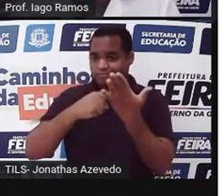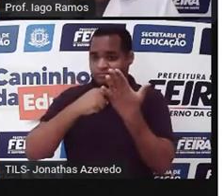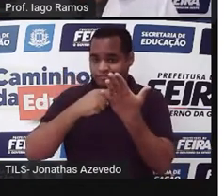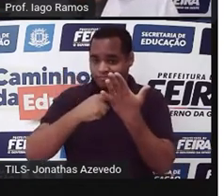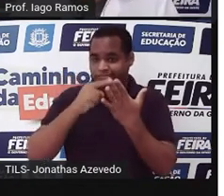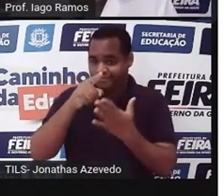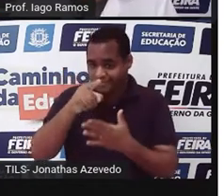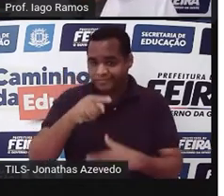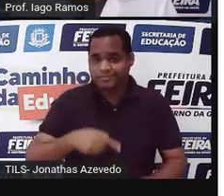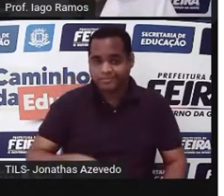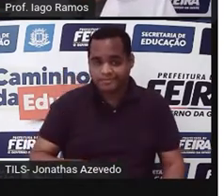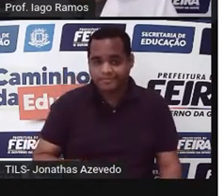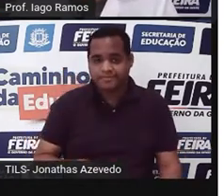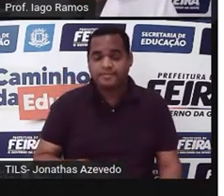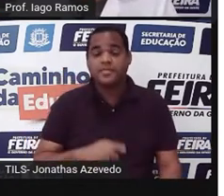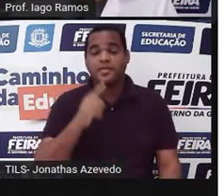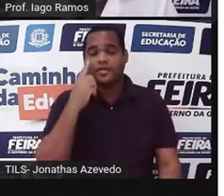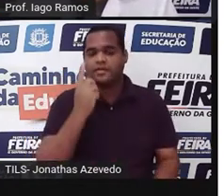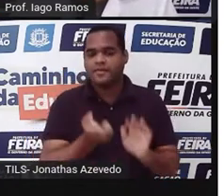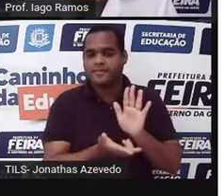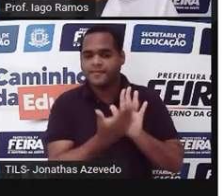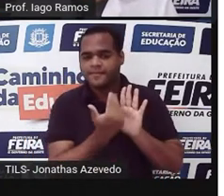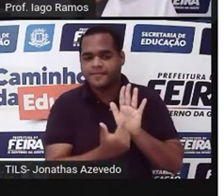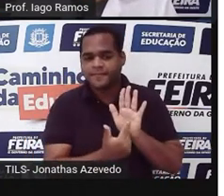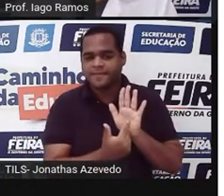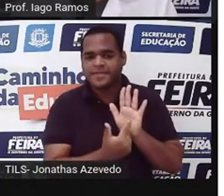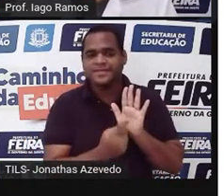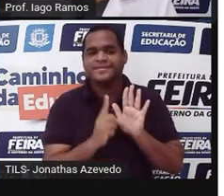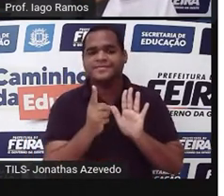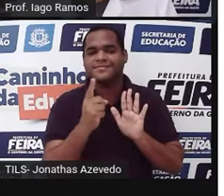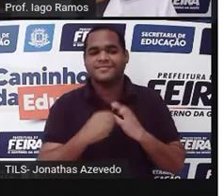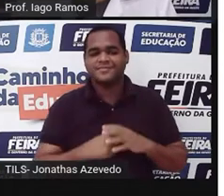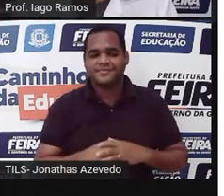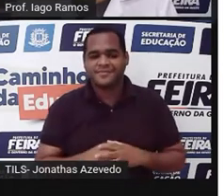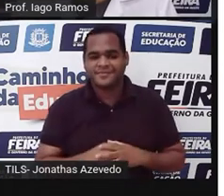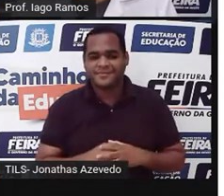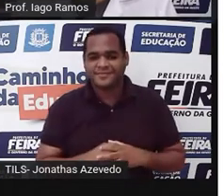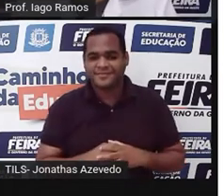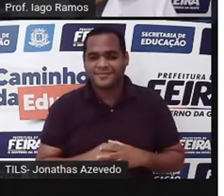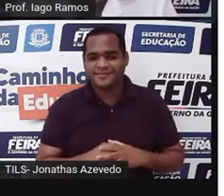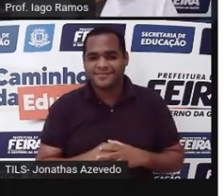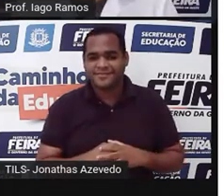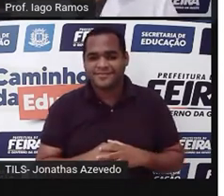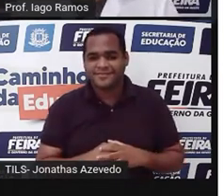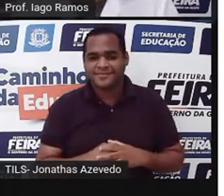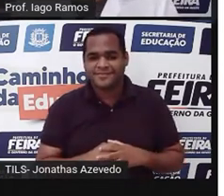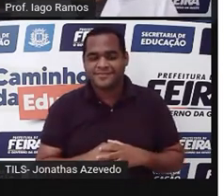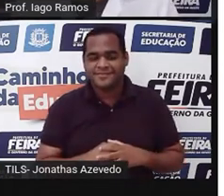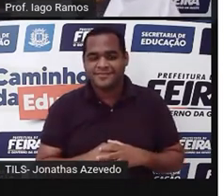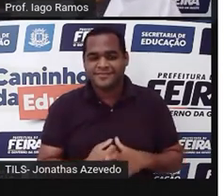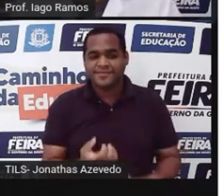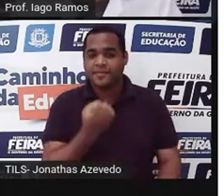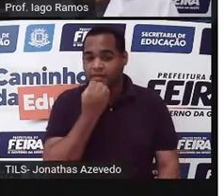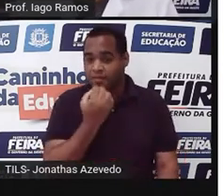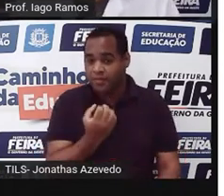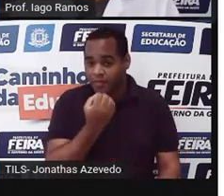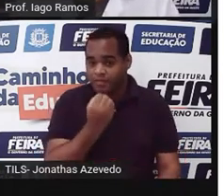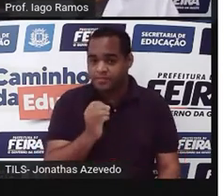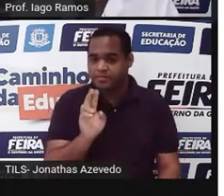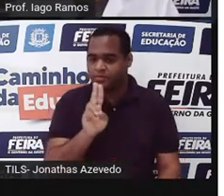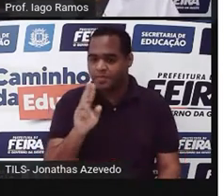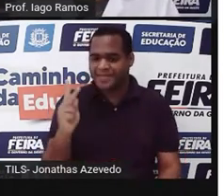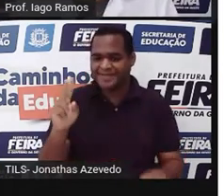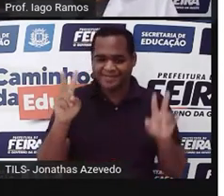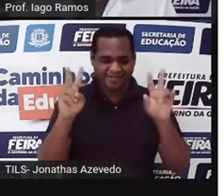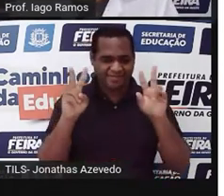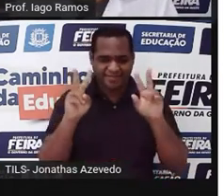A partir dessa imagem e a imagem é essa aqui ó bom o nome